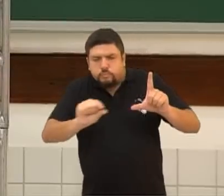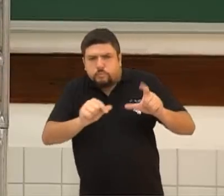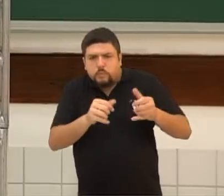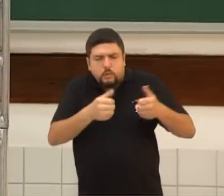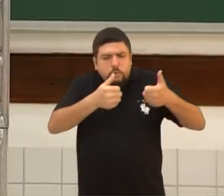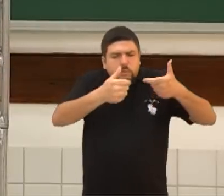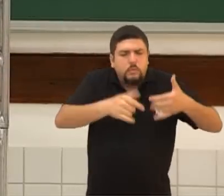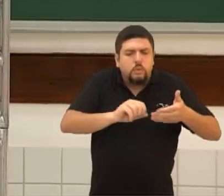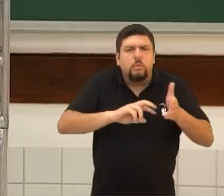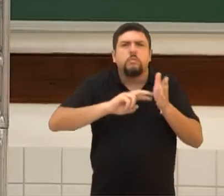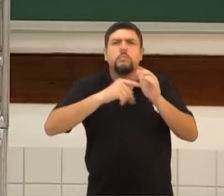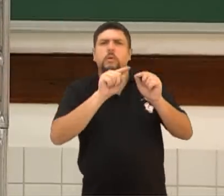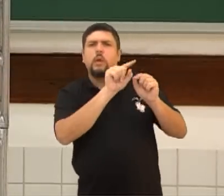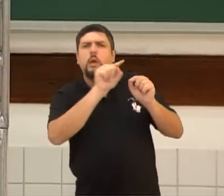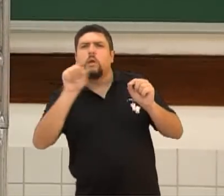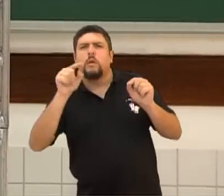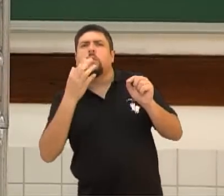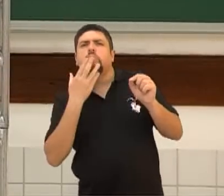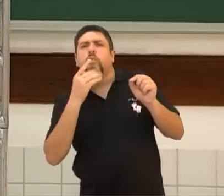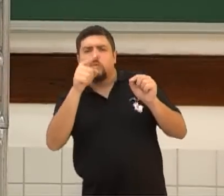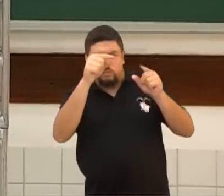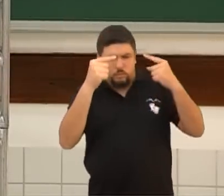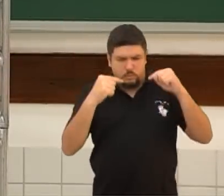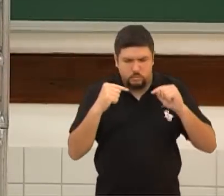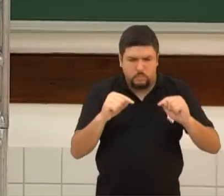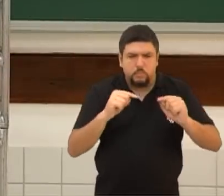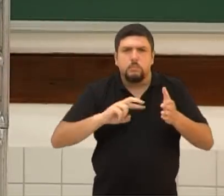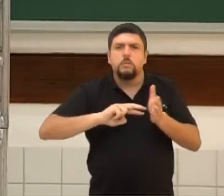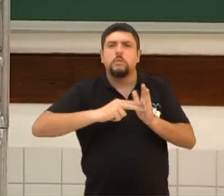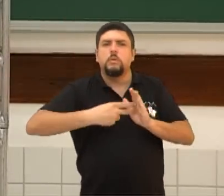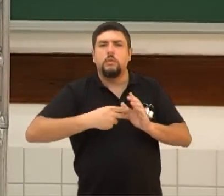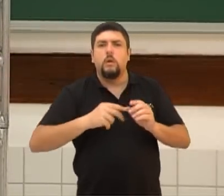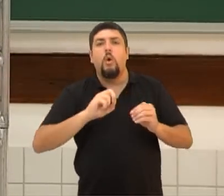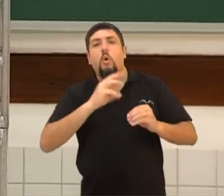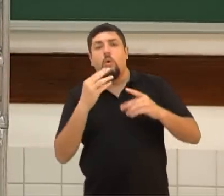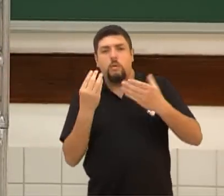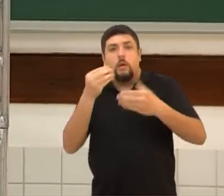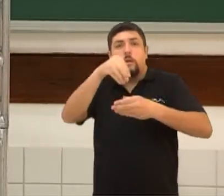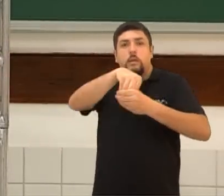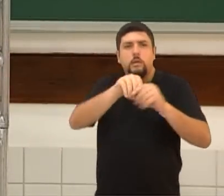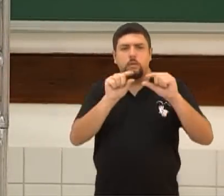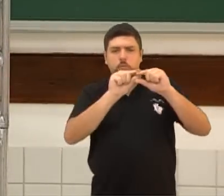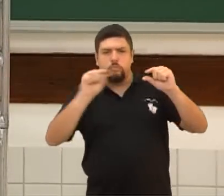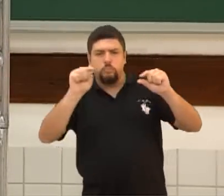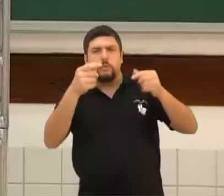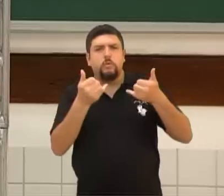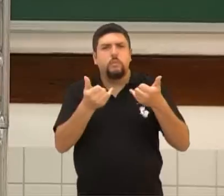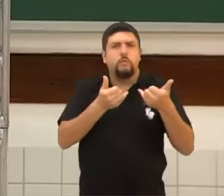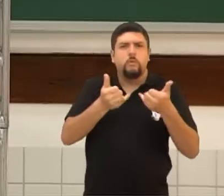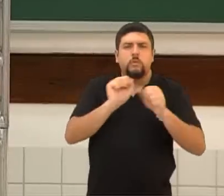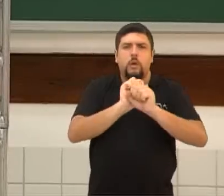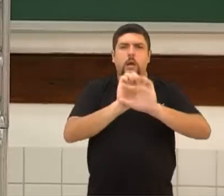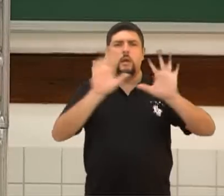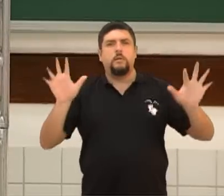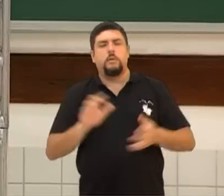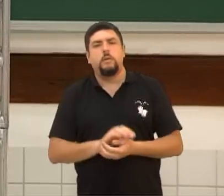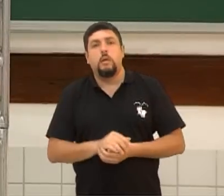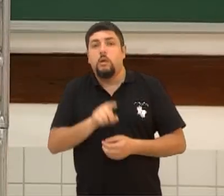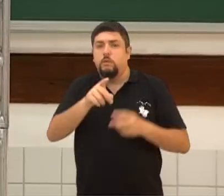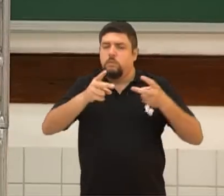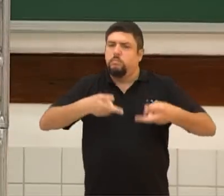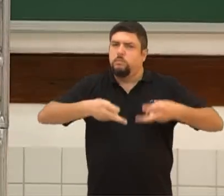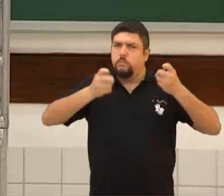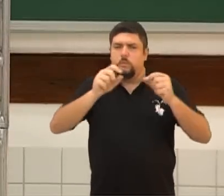uma palavrinha, uma informação dentro do próprio gráfico, para que fique mais claro aquela informação, tá? Para que você